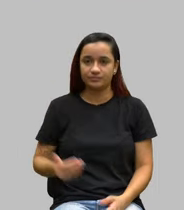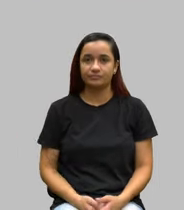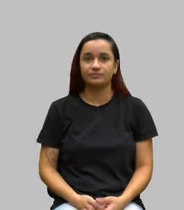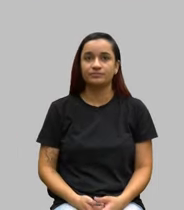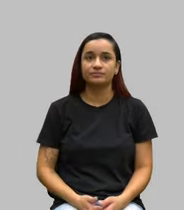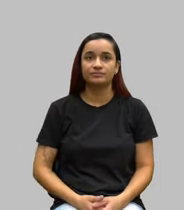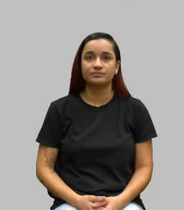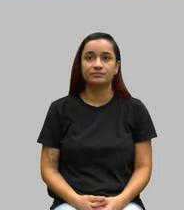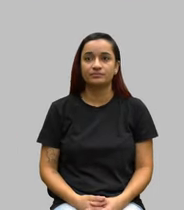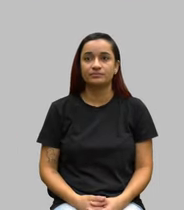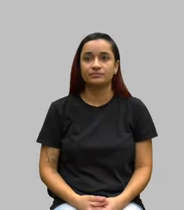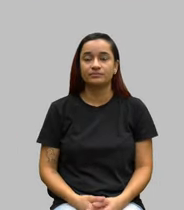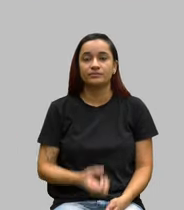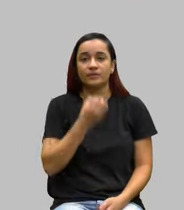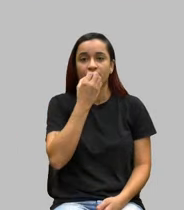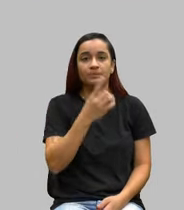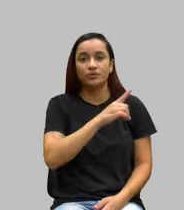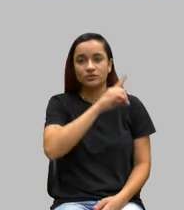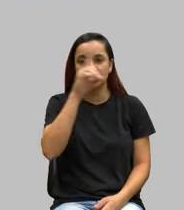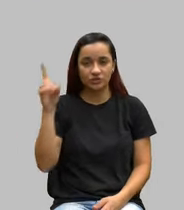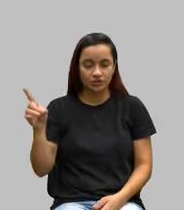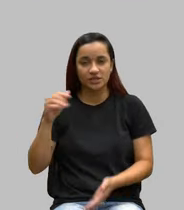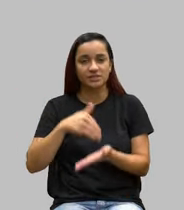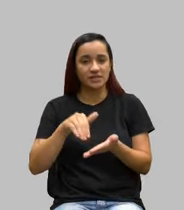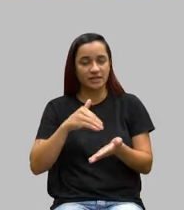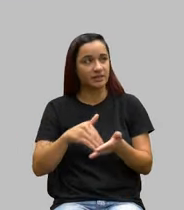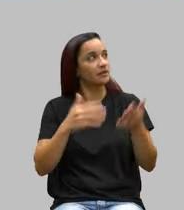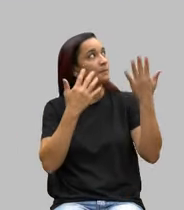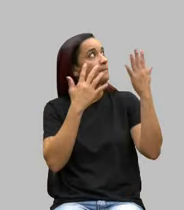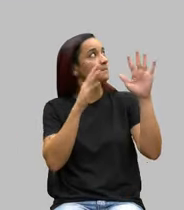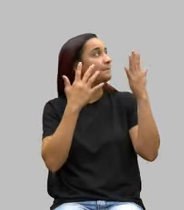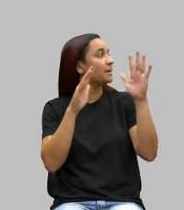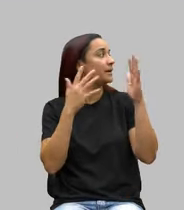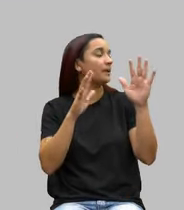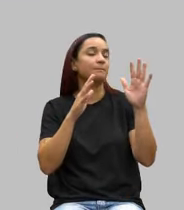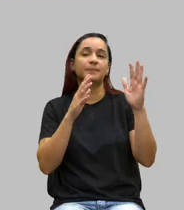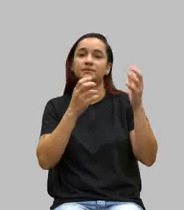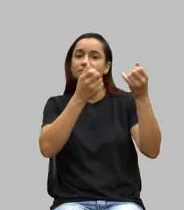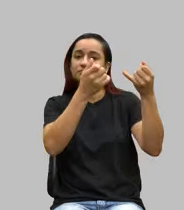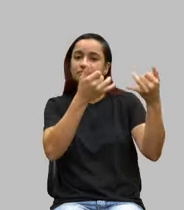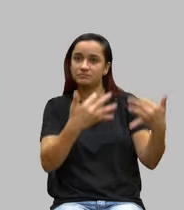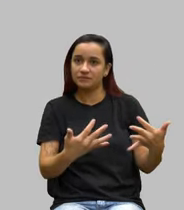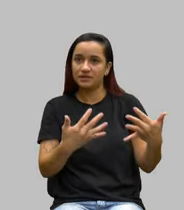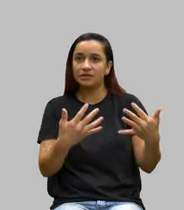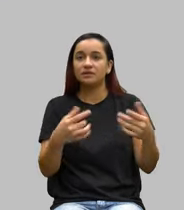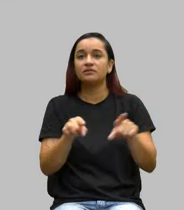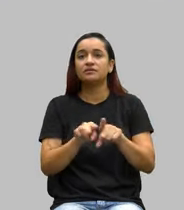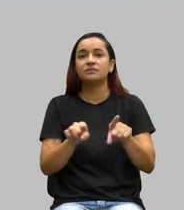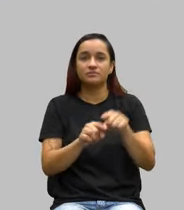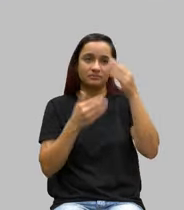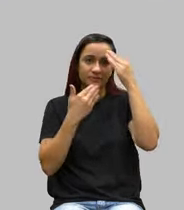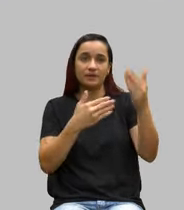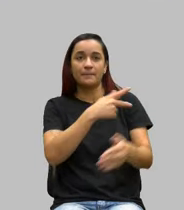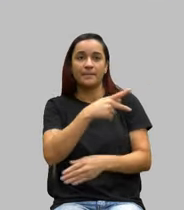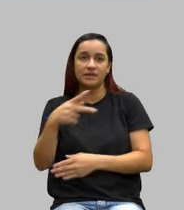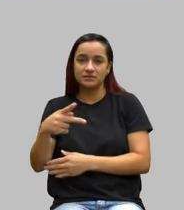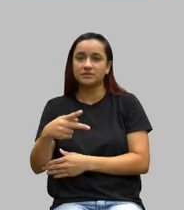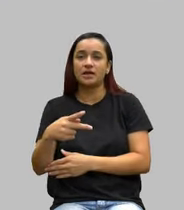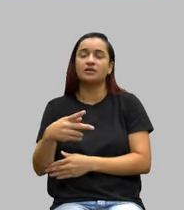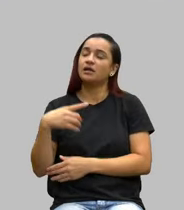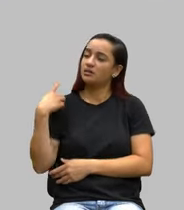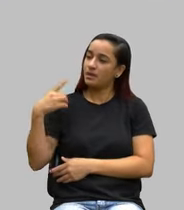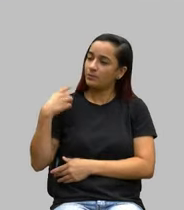palavra Bom dia secretário Parabéns aí pela explanação e também pela Condução do nosso Presidente Sargento Rodrigues Deputado